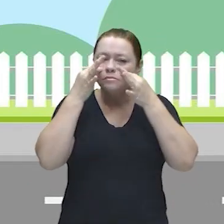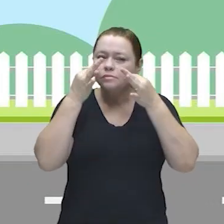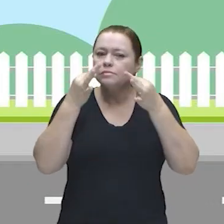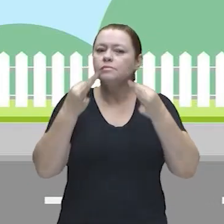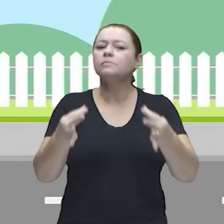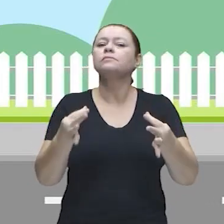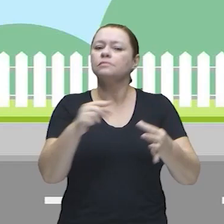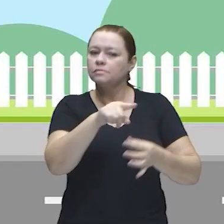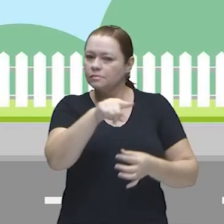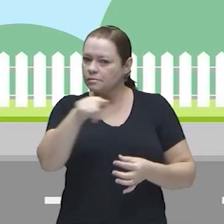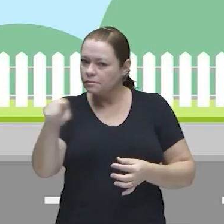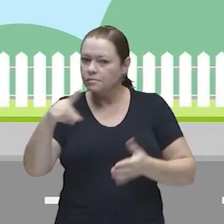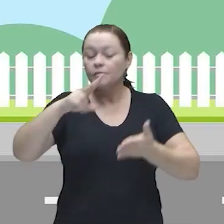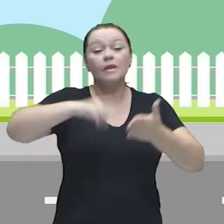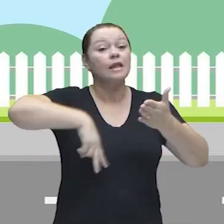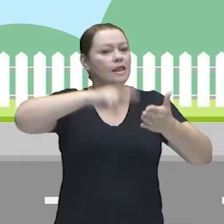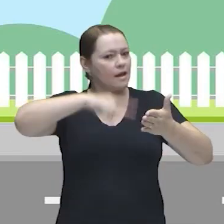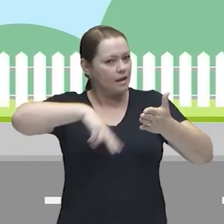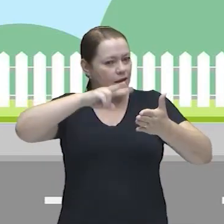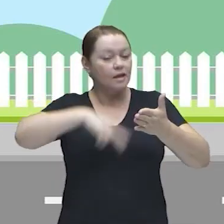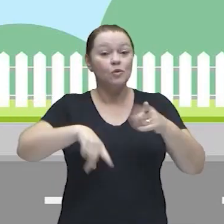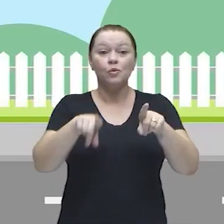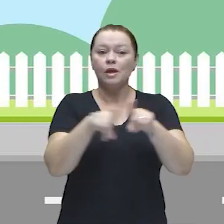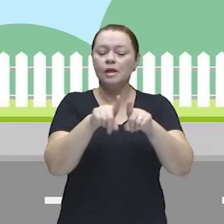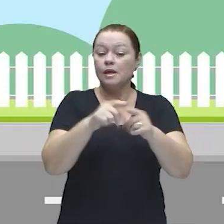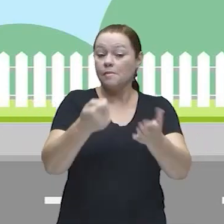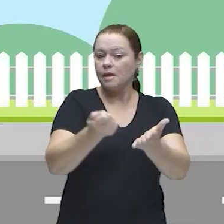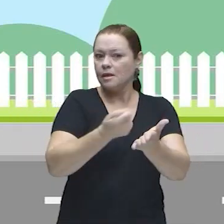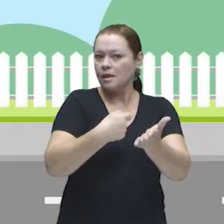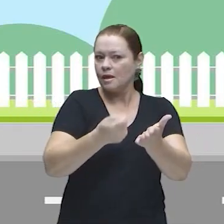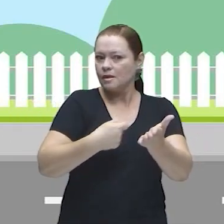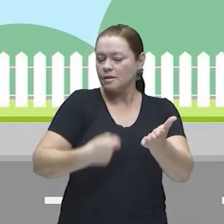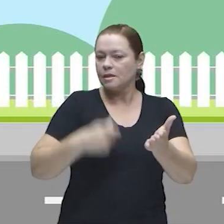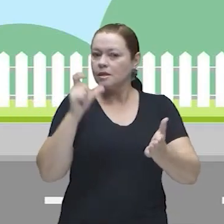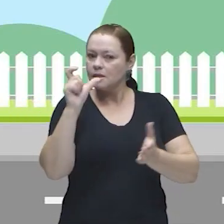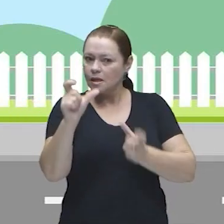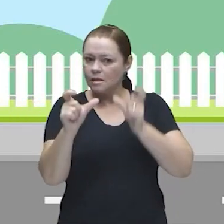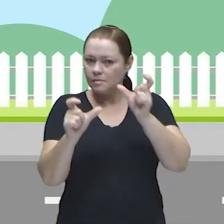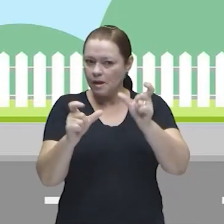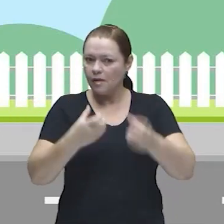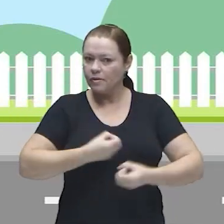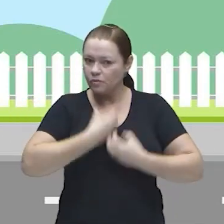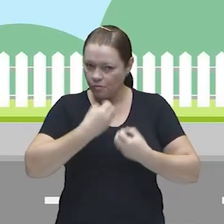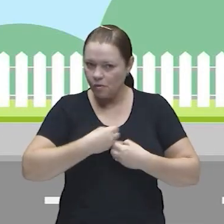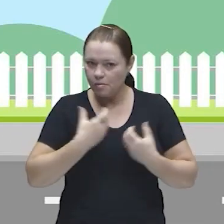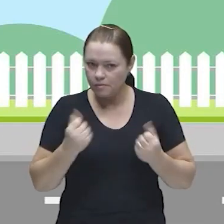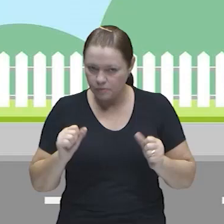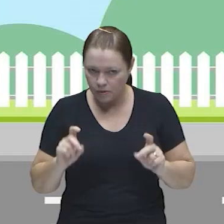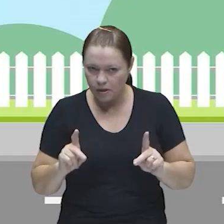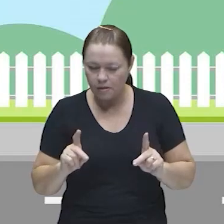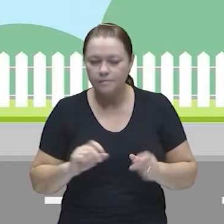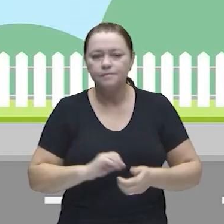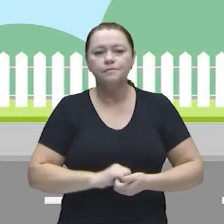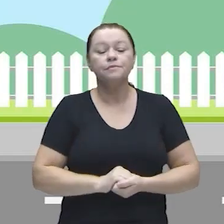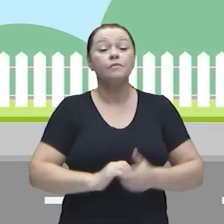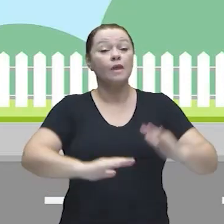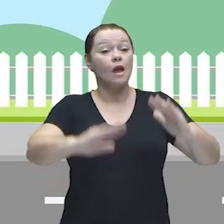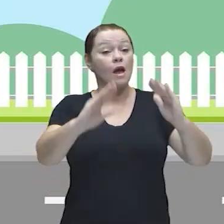atenção na leitura e na escrita desse texto. Vamos ler mais uma vez? Vamos lá. A